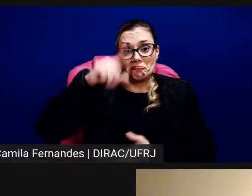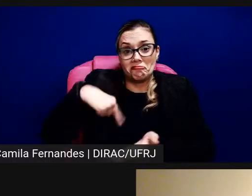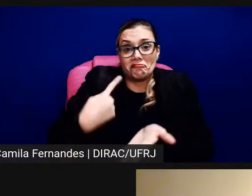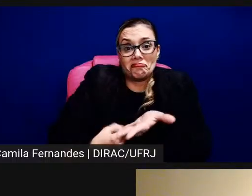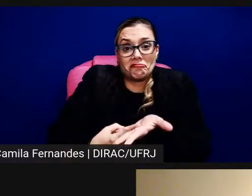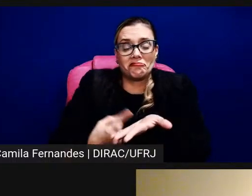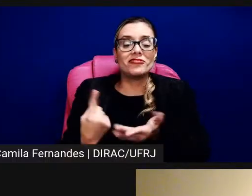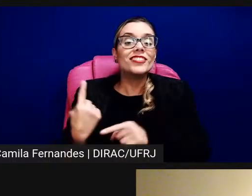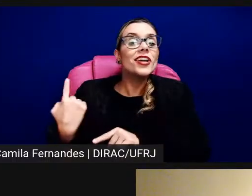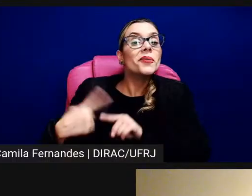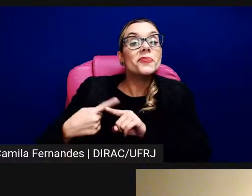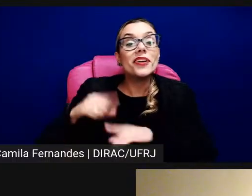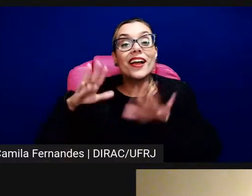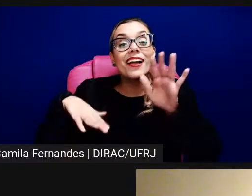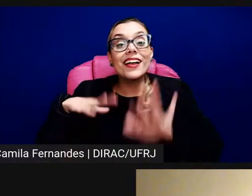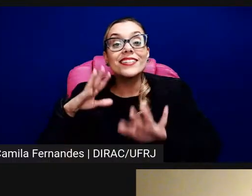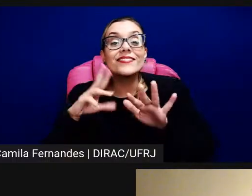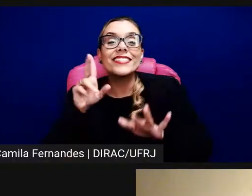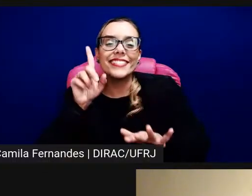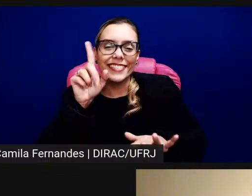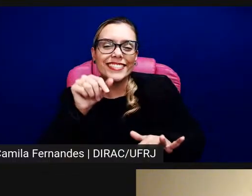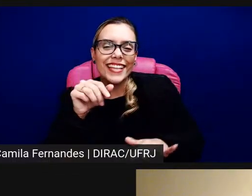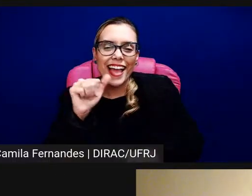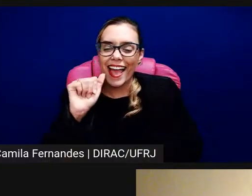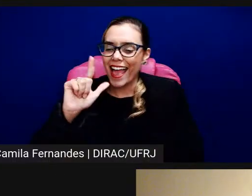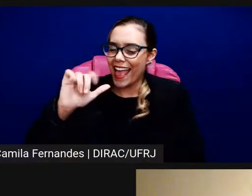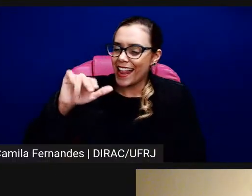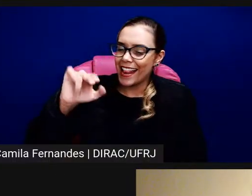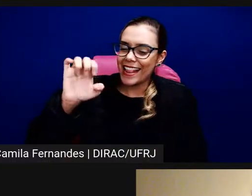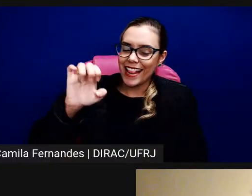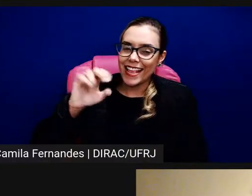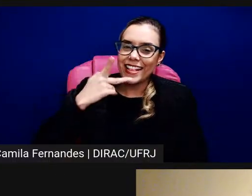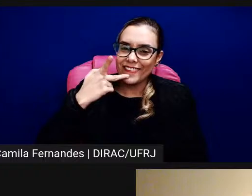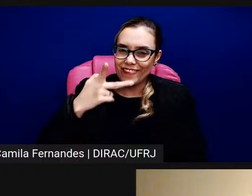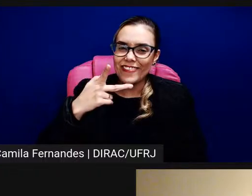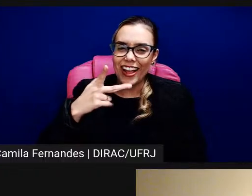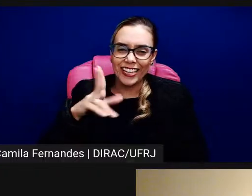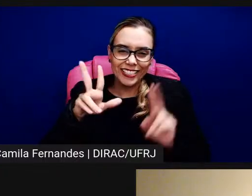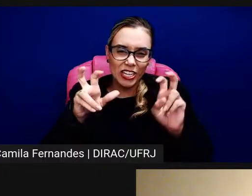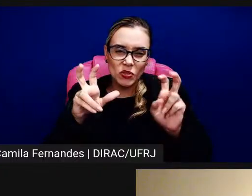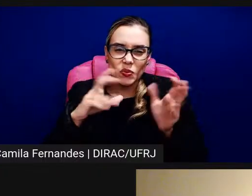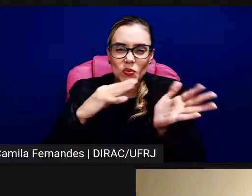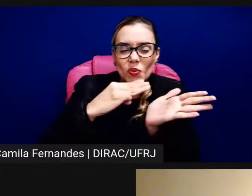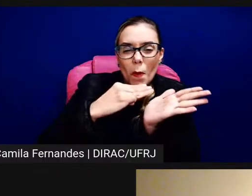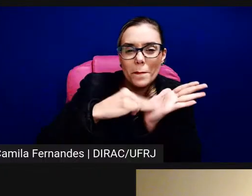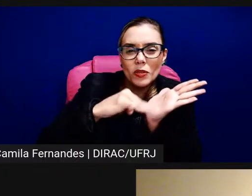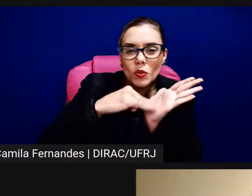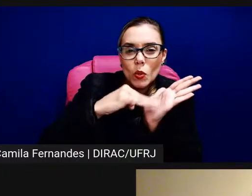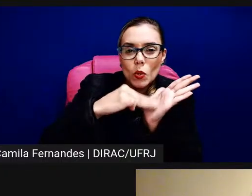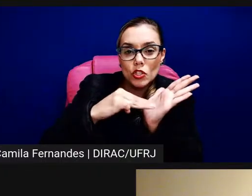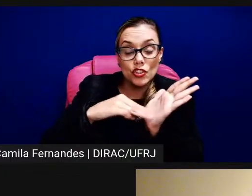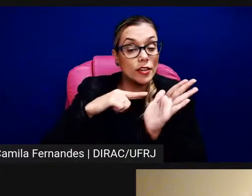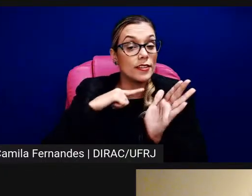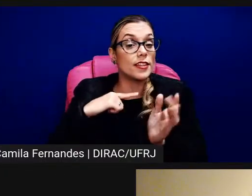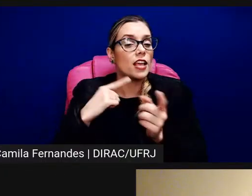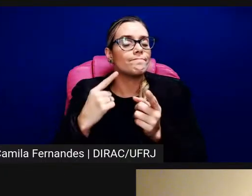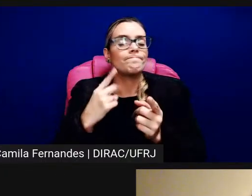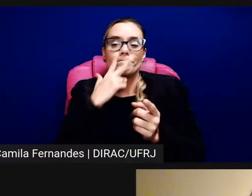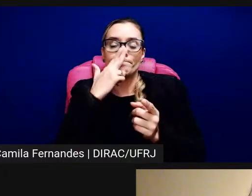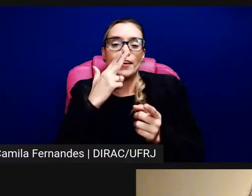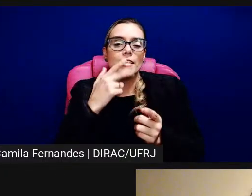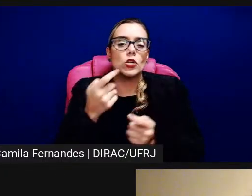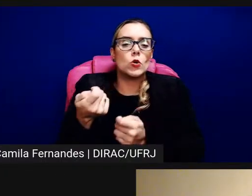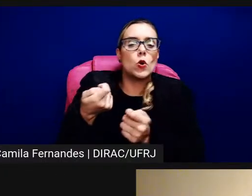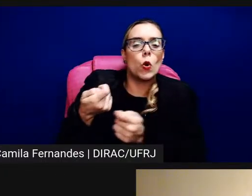dessas metodologias, né, que a Aline até estava colocando, aí de novo eu penso na coisa de orquestrar os acasos, né, sempre tem escolhas, sempre tem